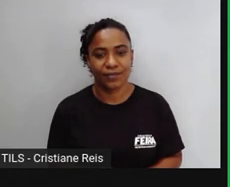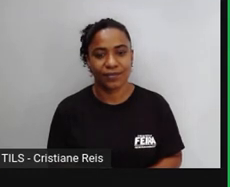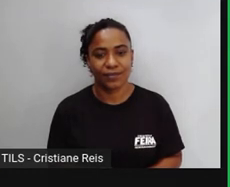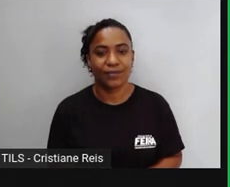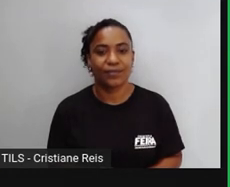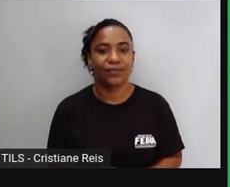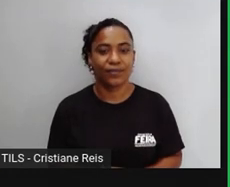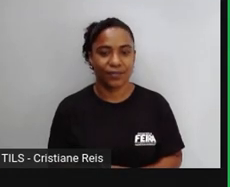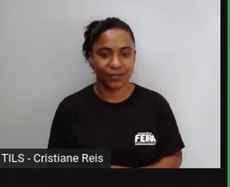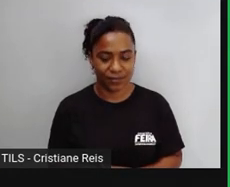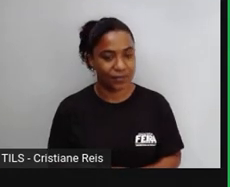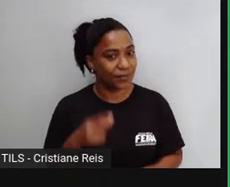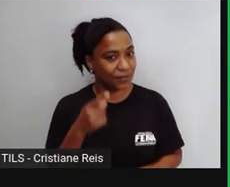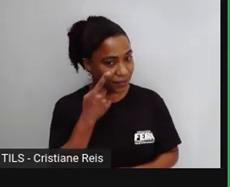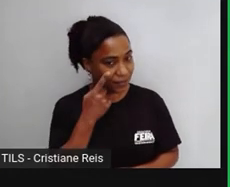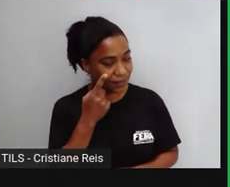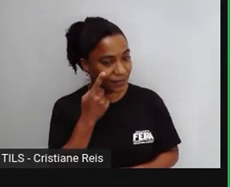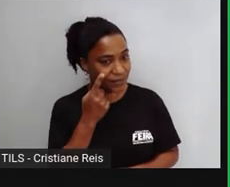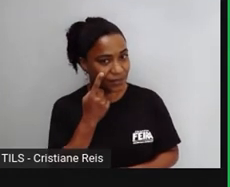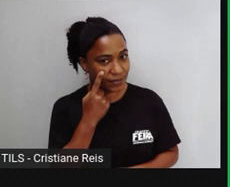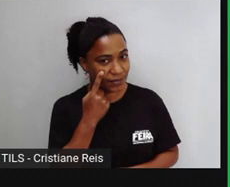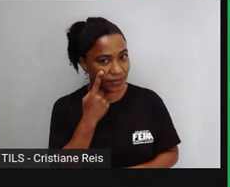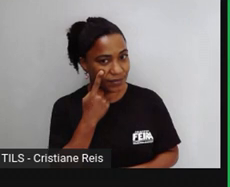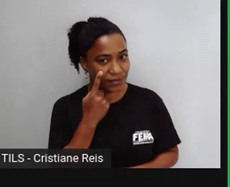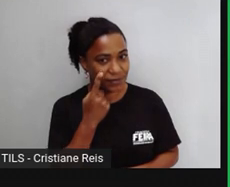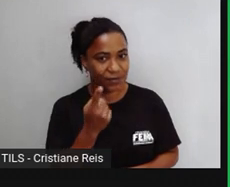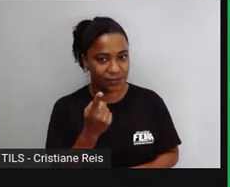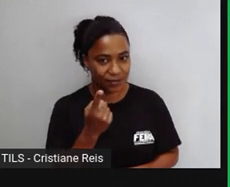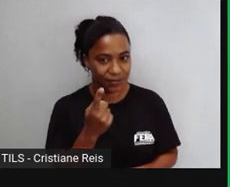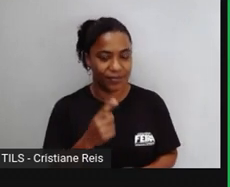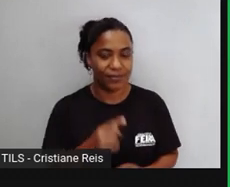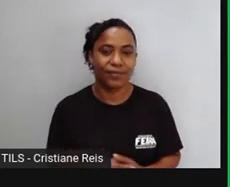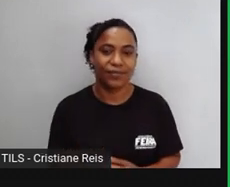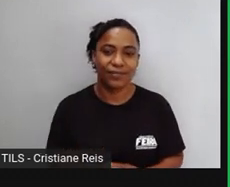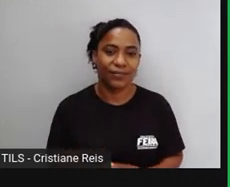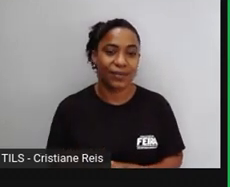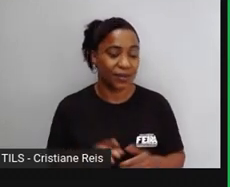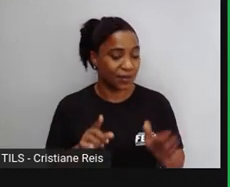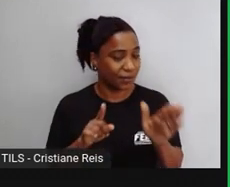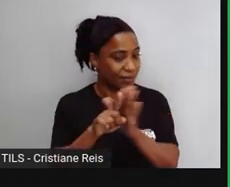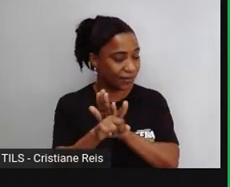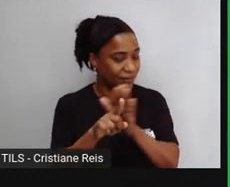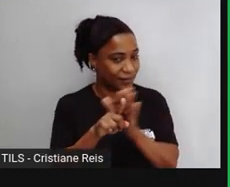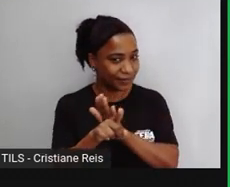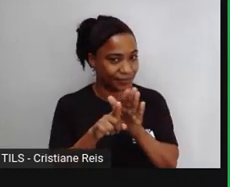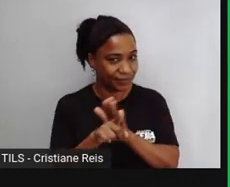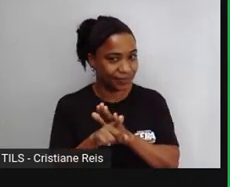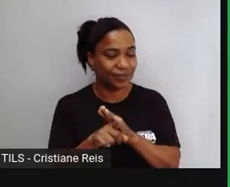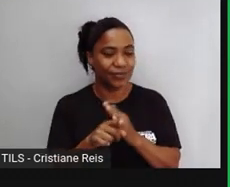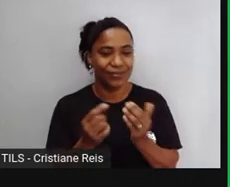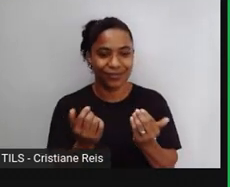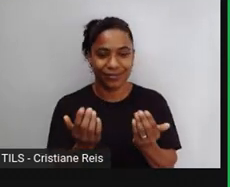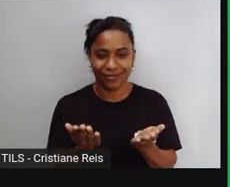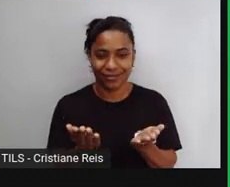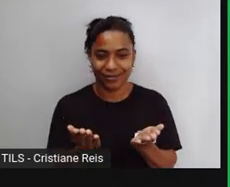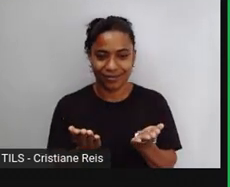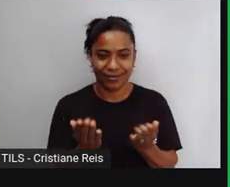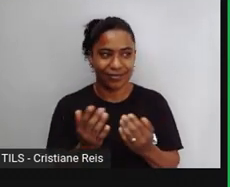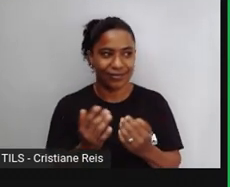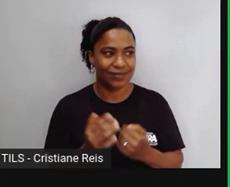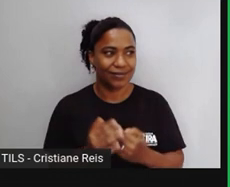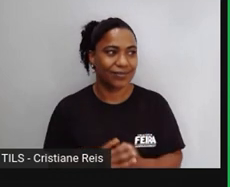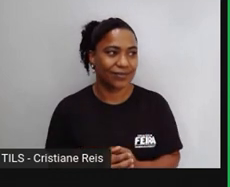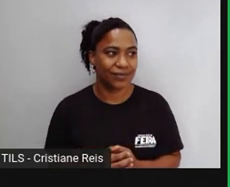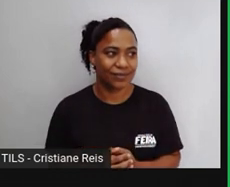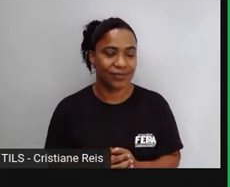Agora nós temos alguns questionamentos. A place where you can watch TV and sit down on the sofa. Então,